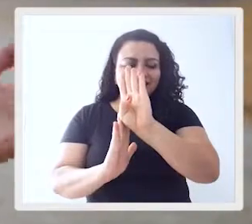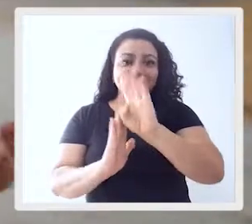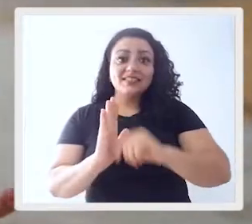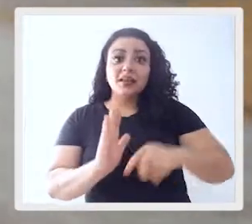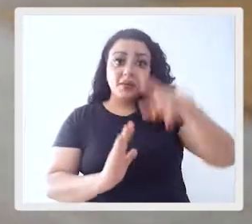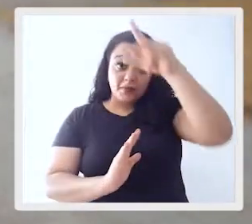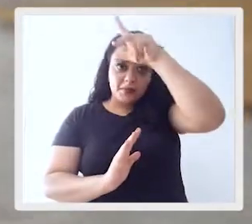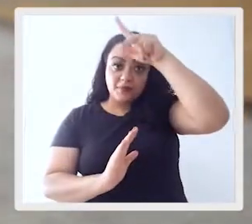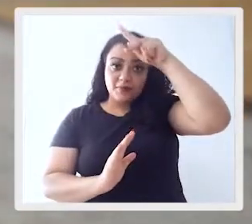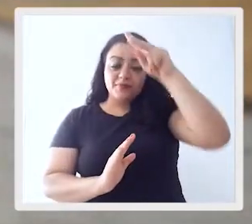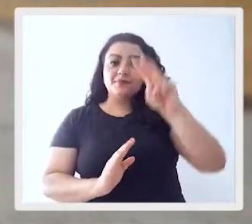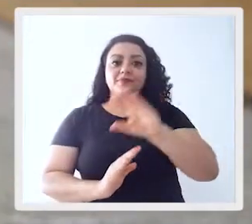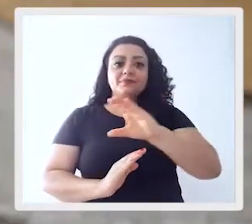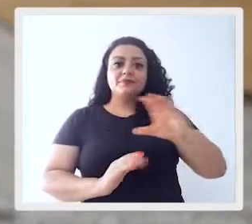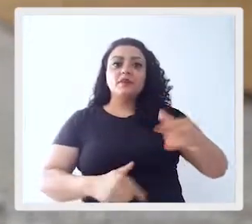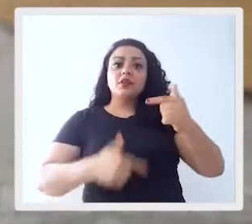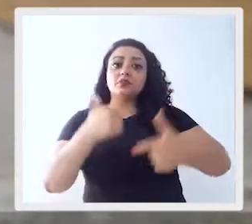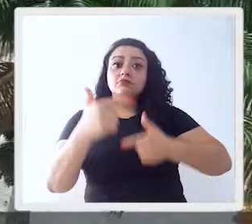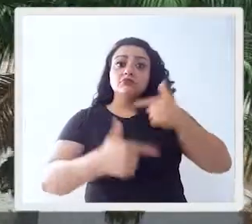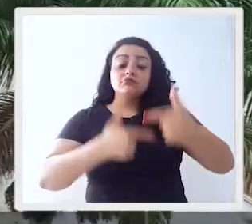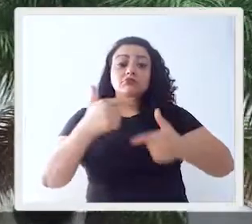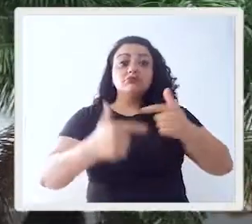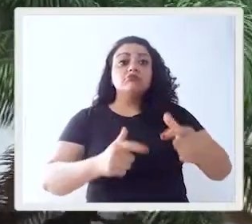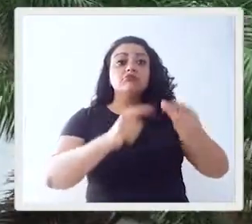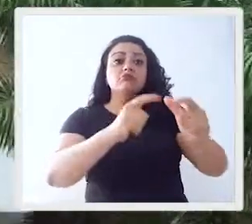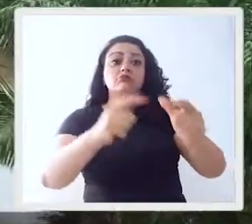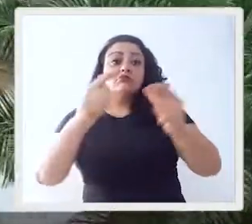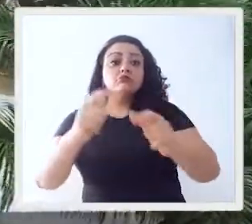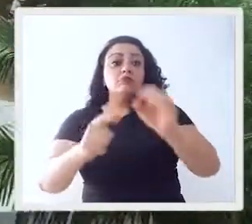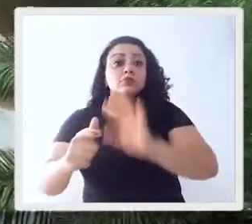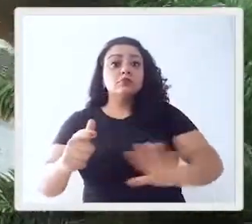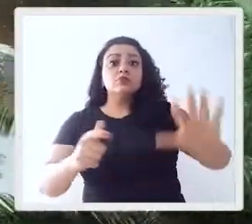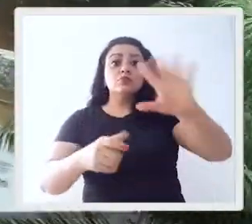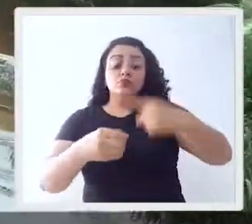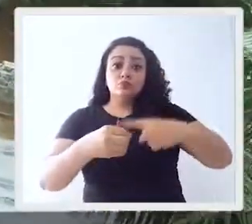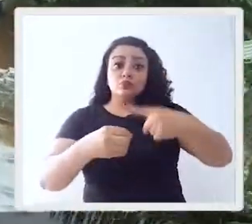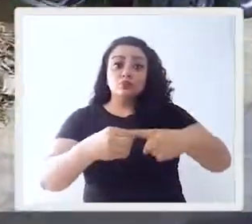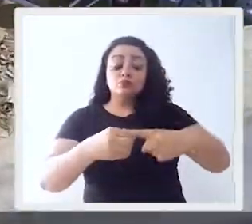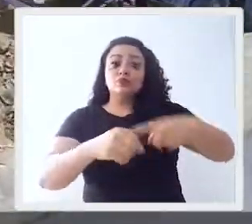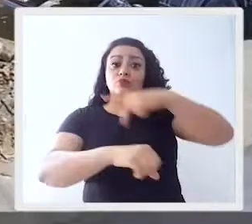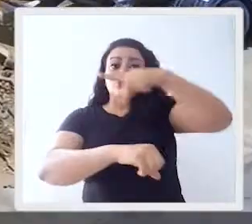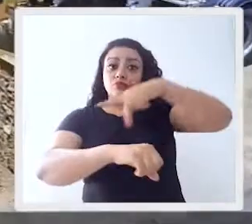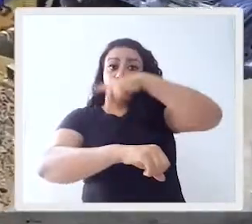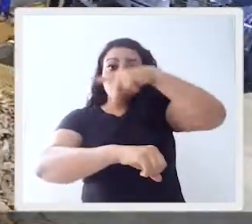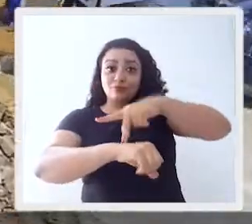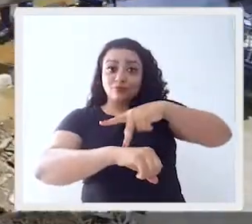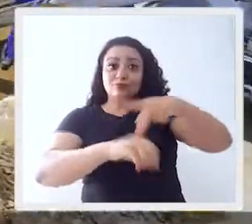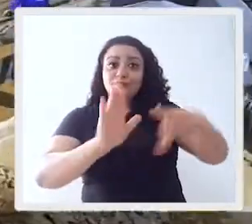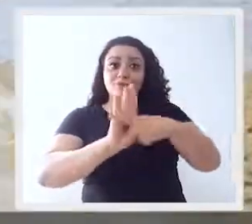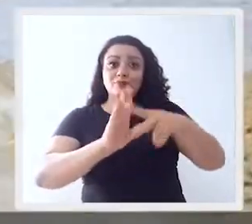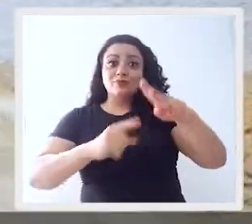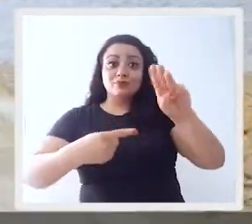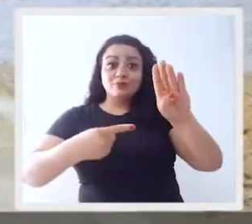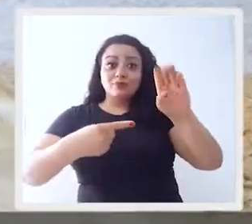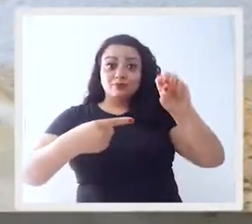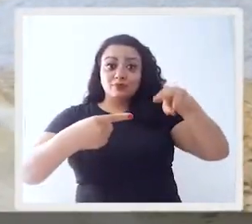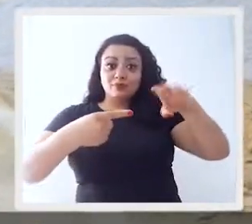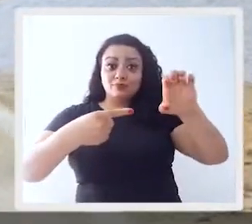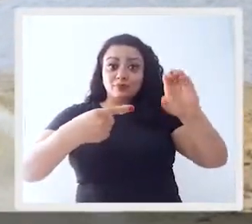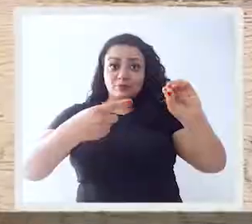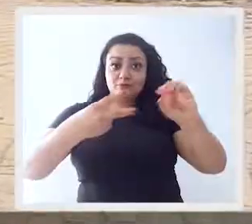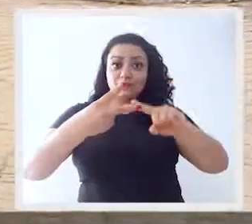As obras continuam por toda a cidade. A Praça Mármore Neto, conhecida como Praça do Boneco, a Nossa Senhora dos Verdes e a Praça do